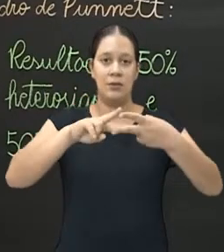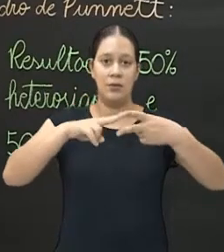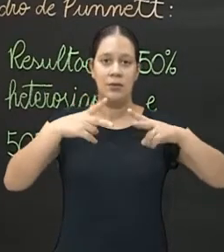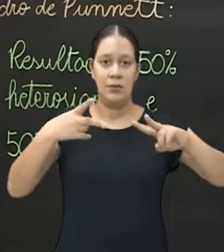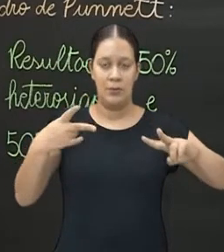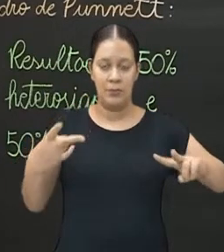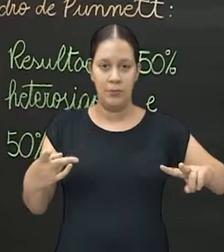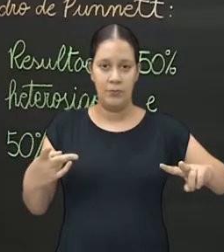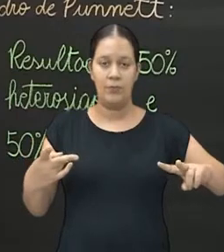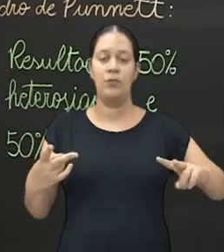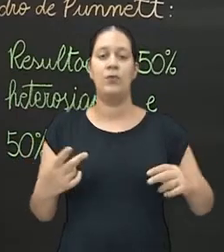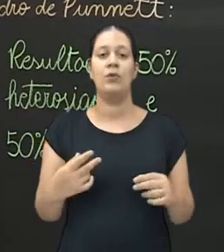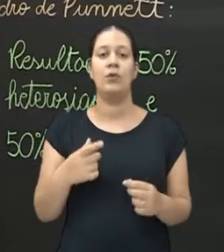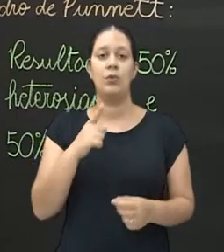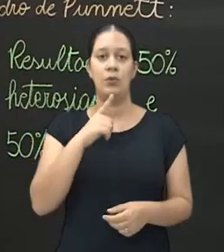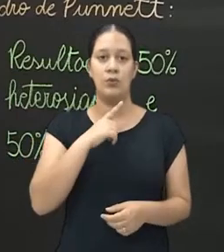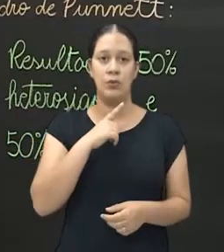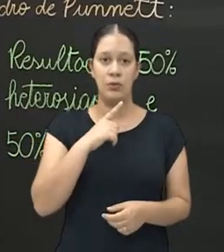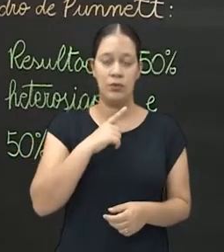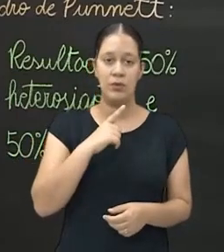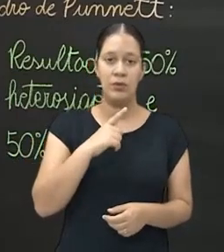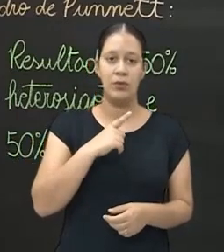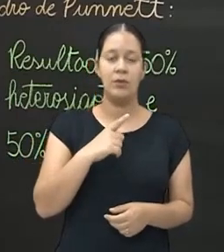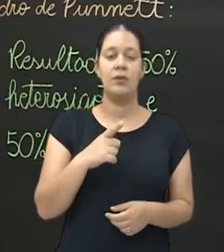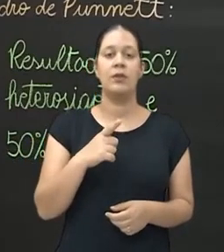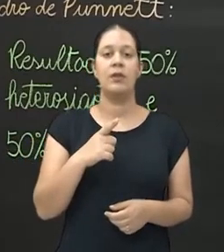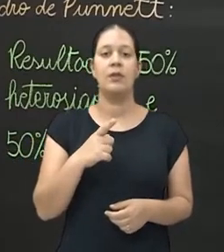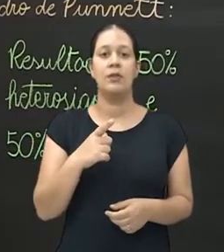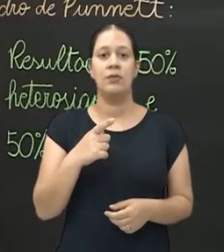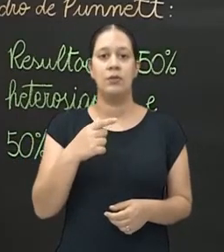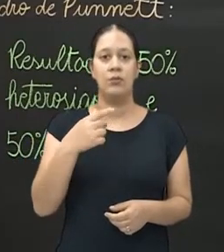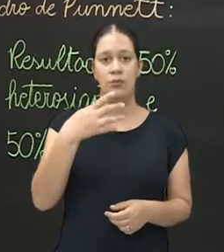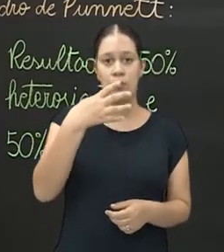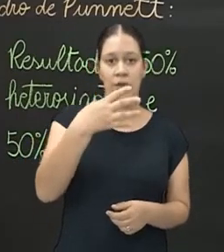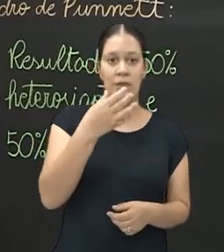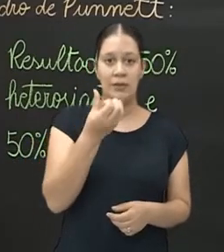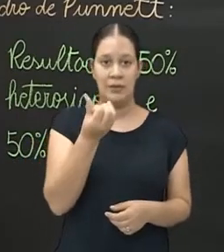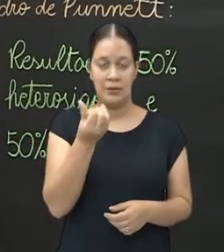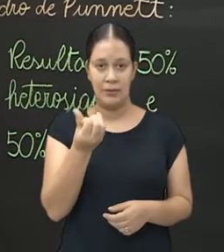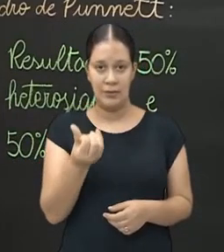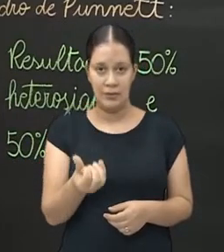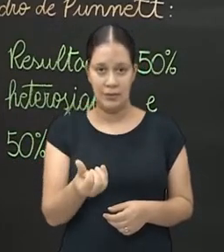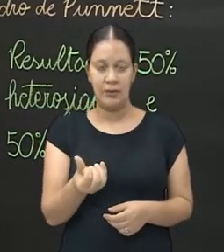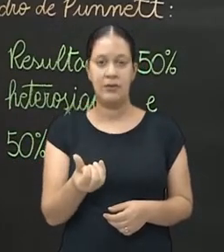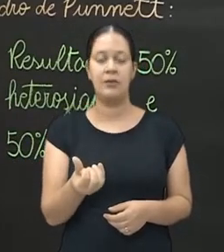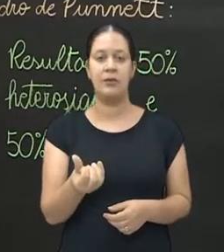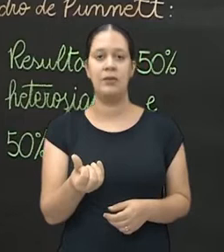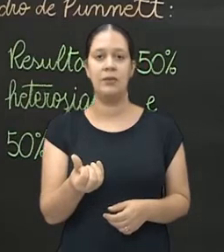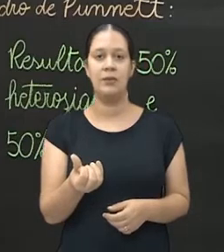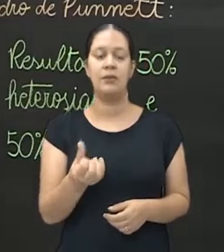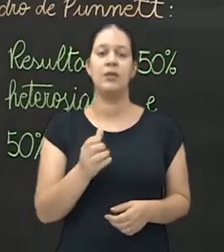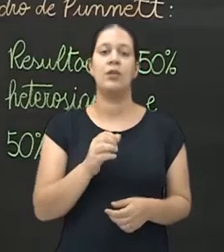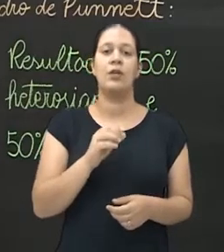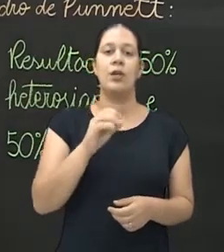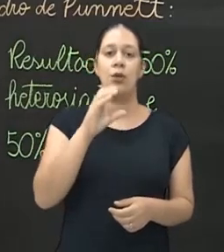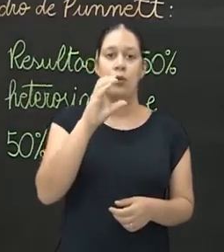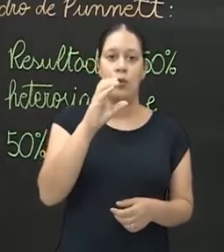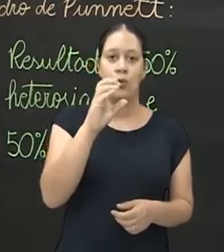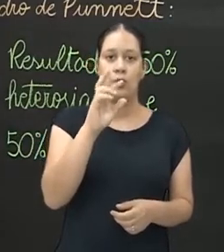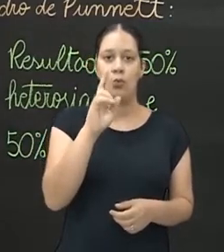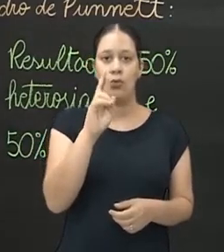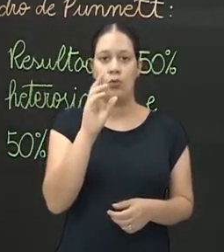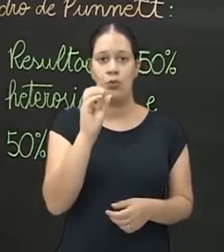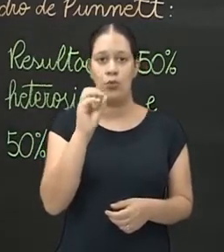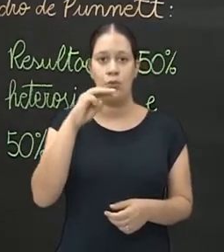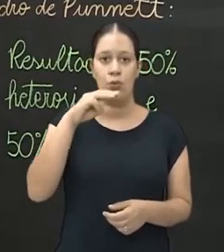de hereditariedade. Então, eu tenho aqui o cromossomos. A espécie humana tem 46 cromossomos, organizados em 23 pares. E aí,